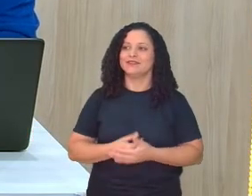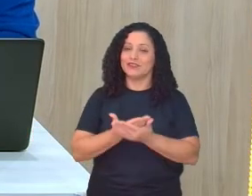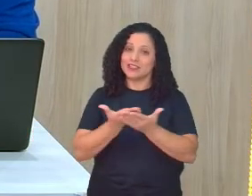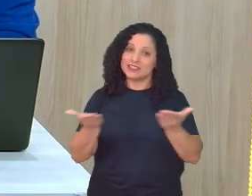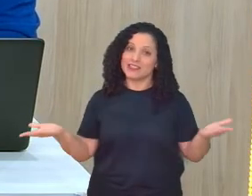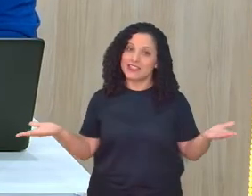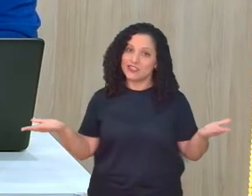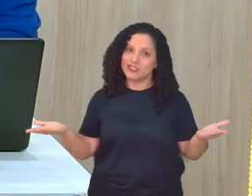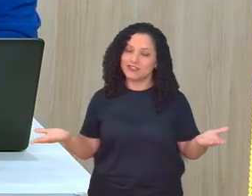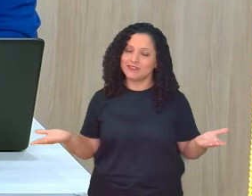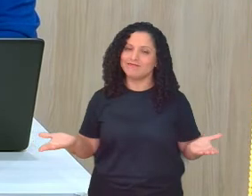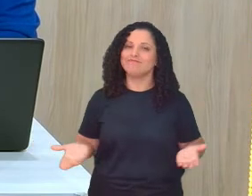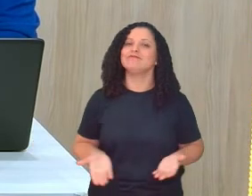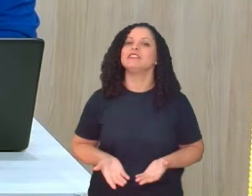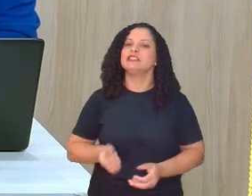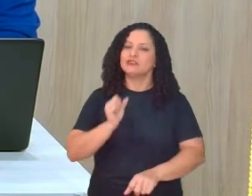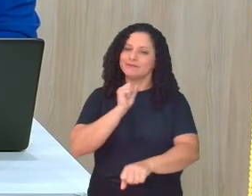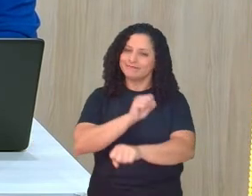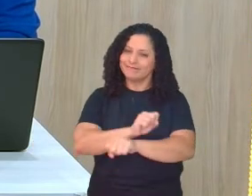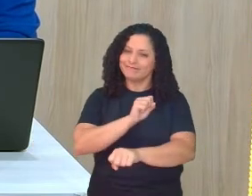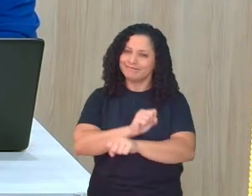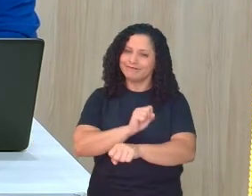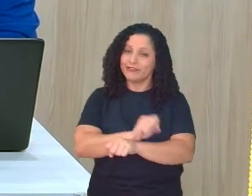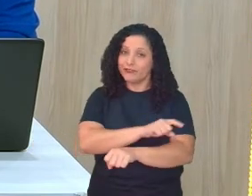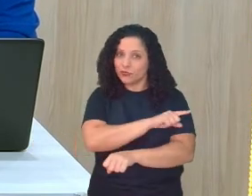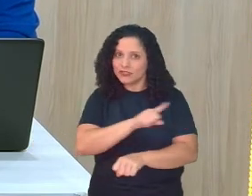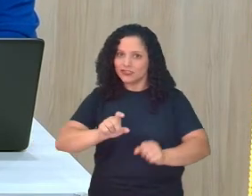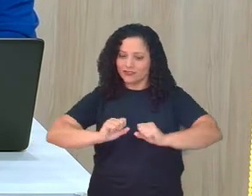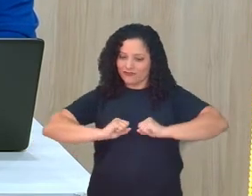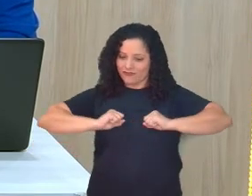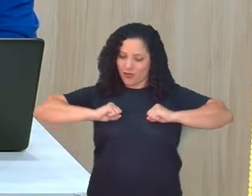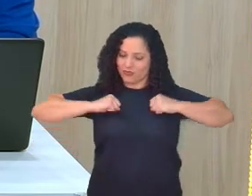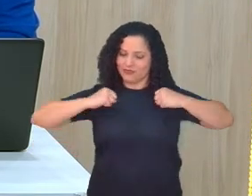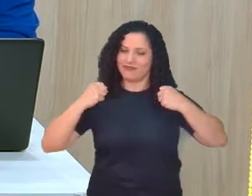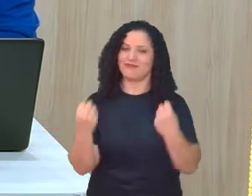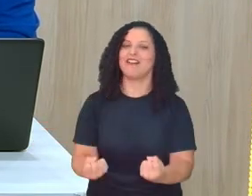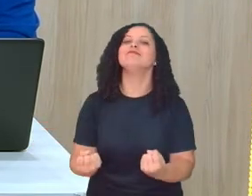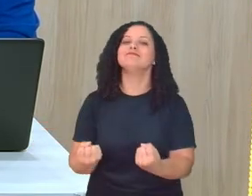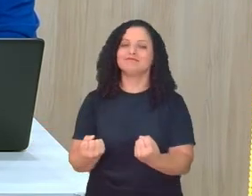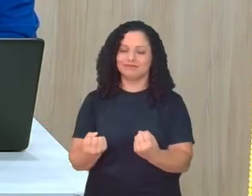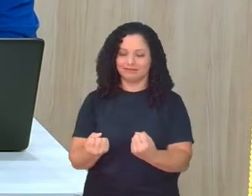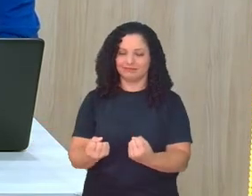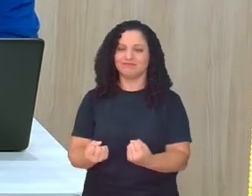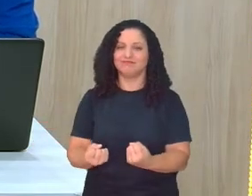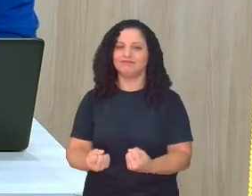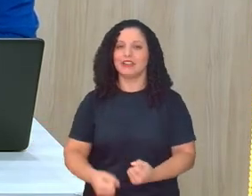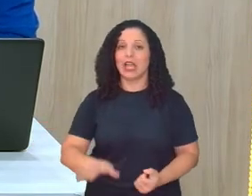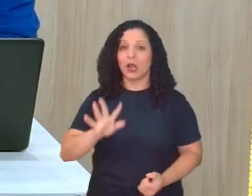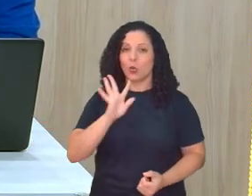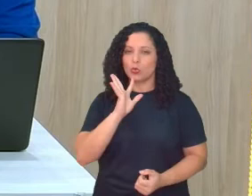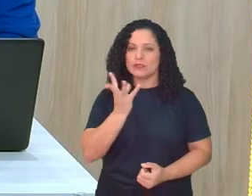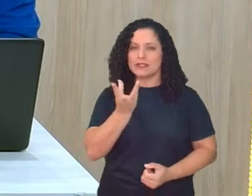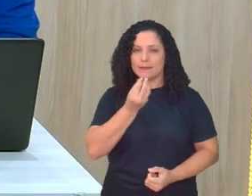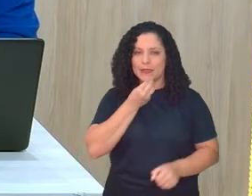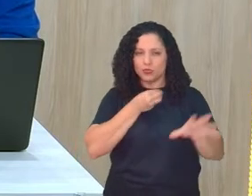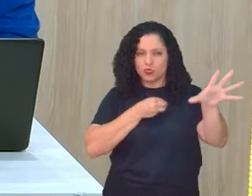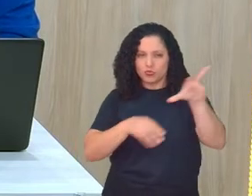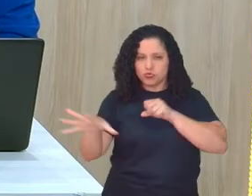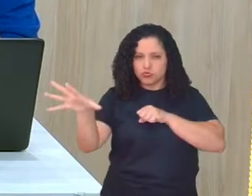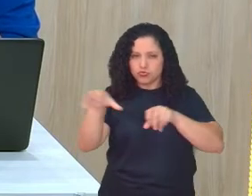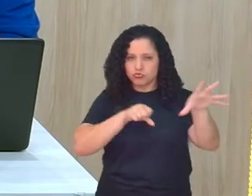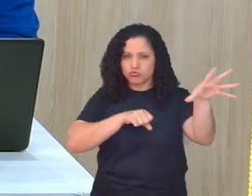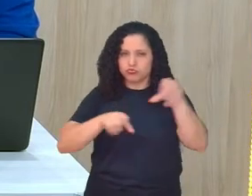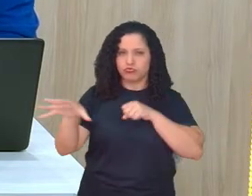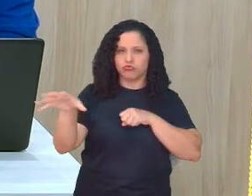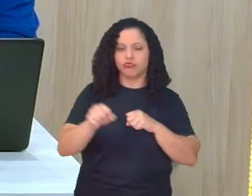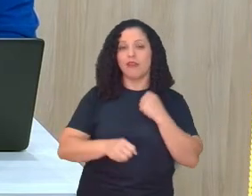aí dispostos a construir, desconstruir, não é? Conhecimento, porque às vezes o